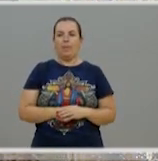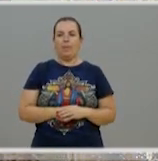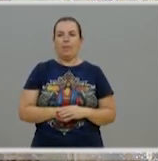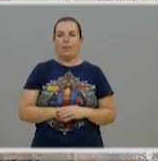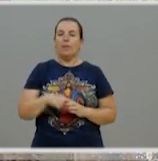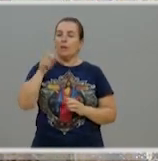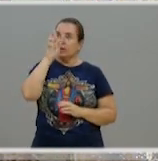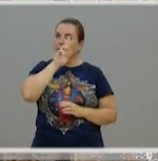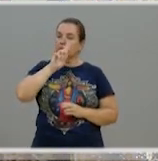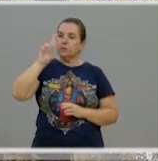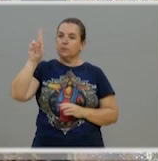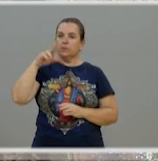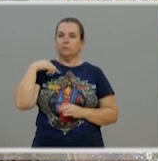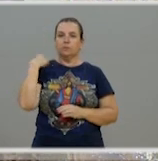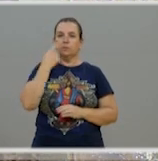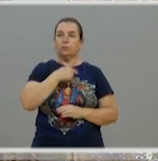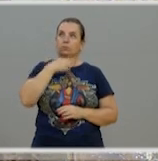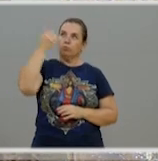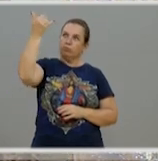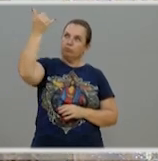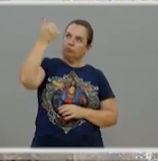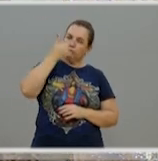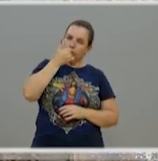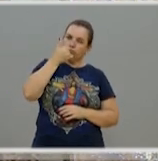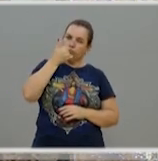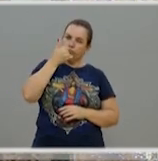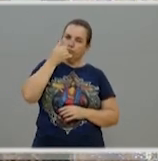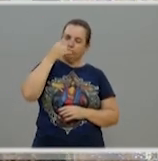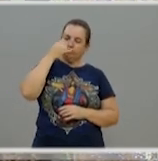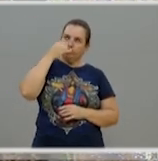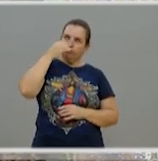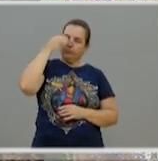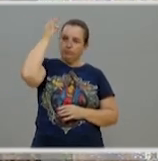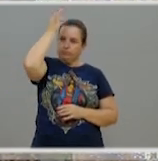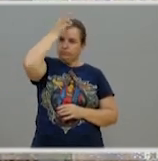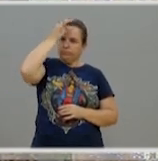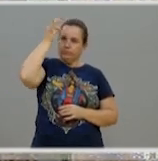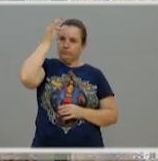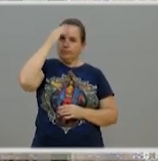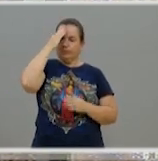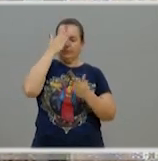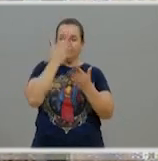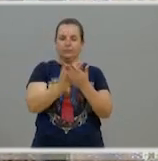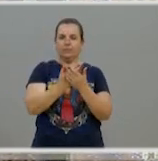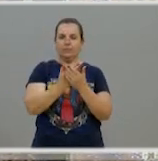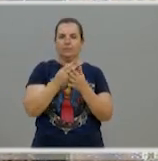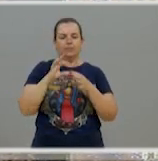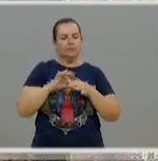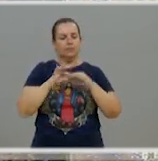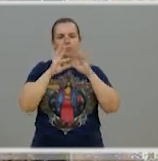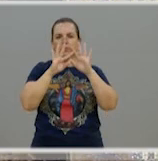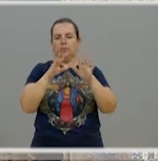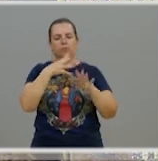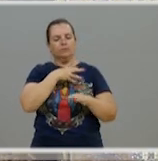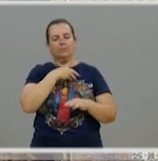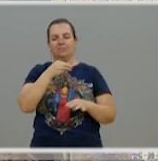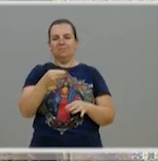o Senhor nos comunicou o seu Espírito, com confiança e a liberdade de